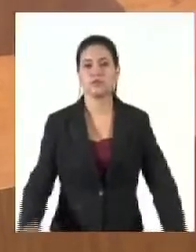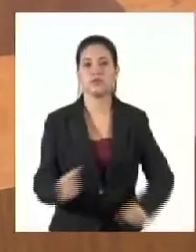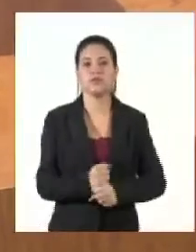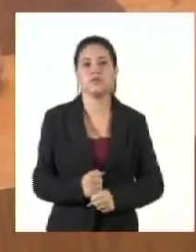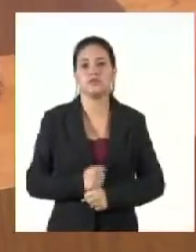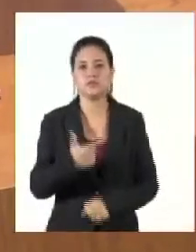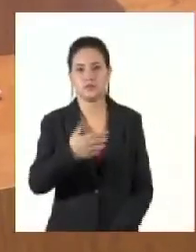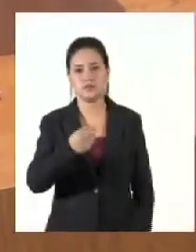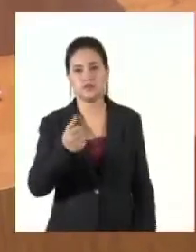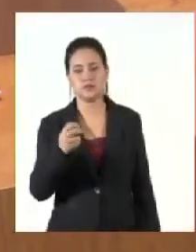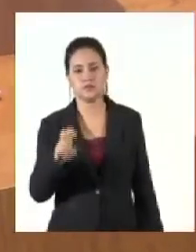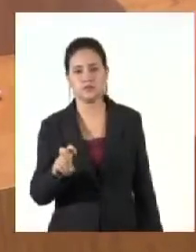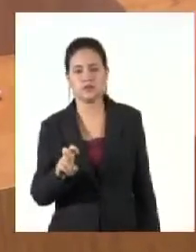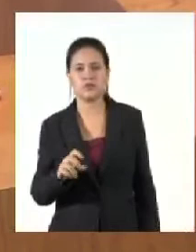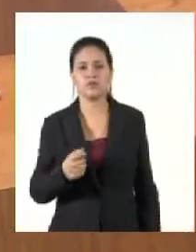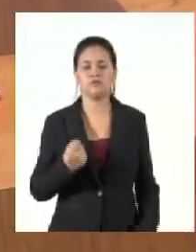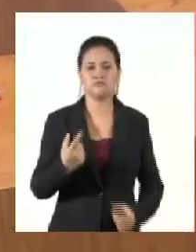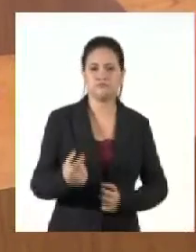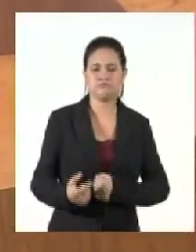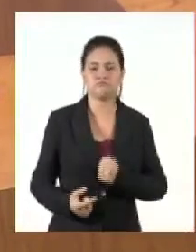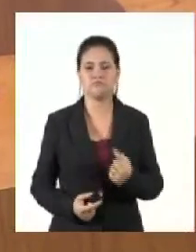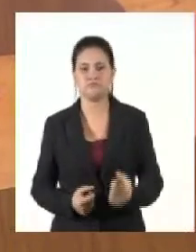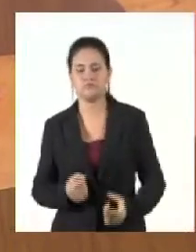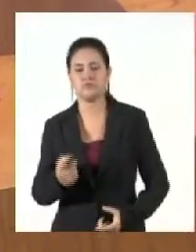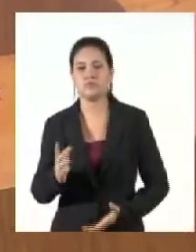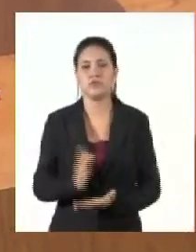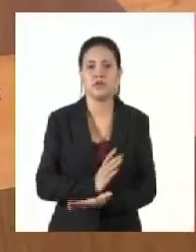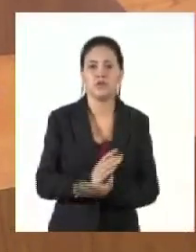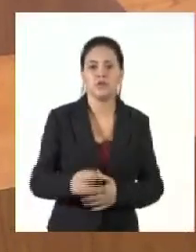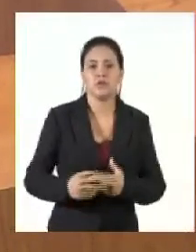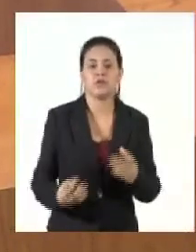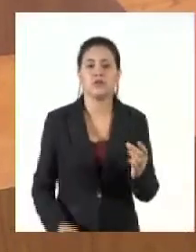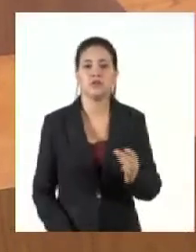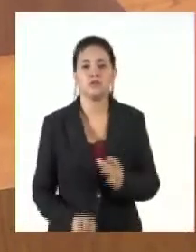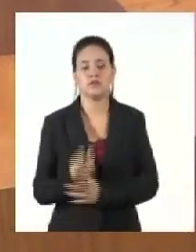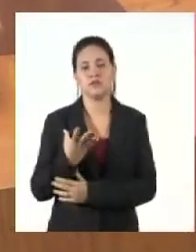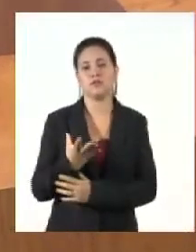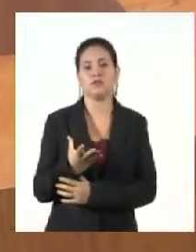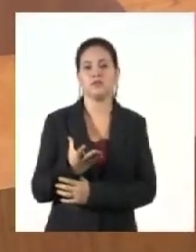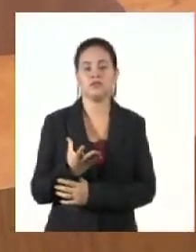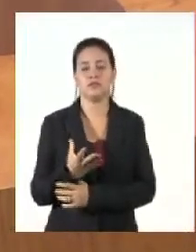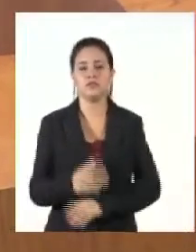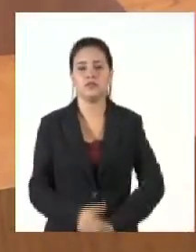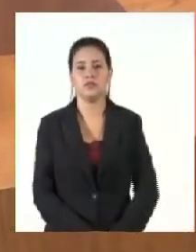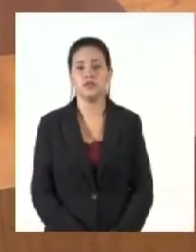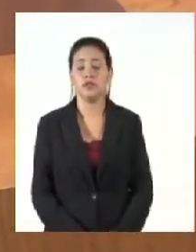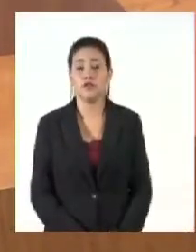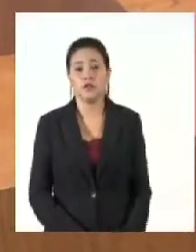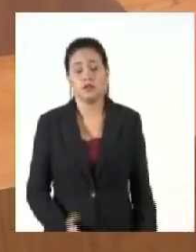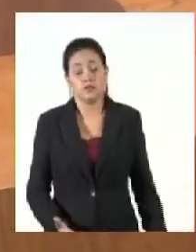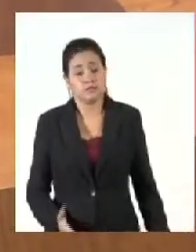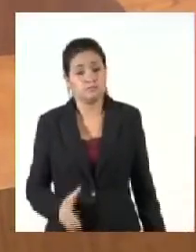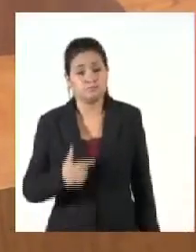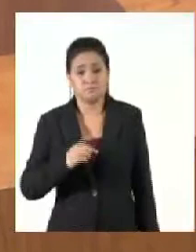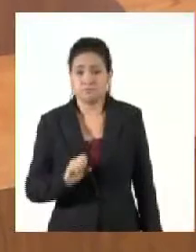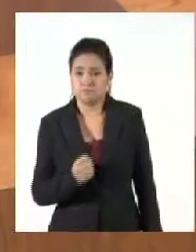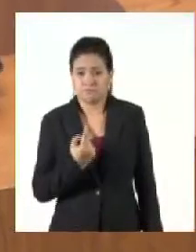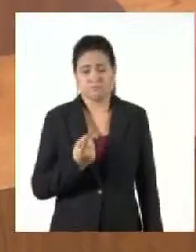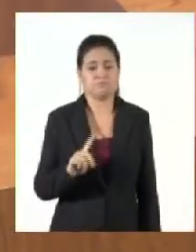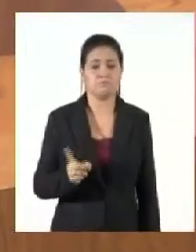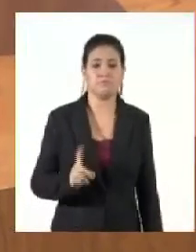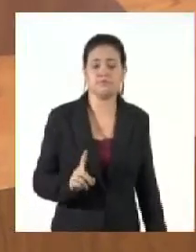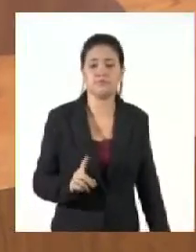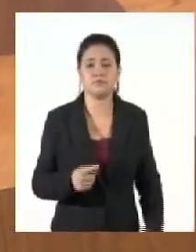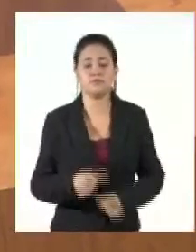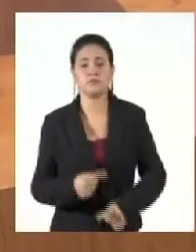ali algumas palavras sobre a criação de uma liga de clubes. Curiosamente, mas não estranhamente, para quem conhece